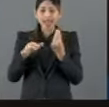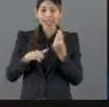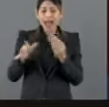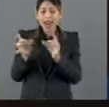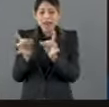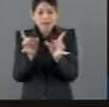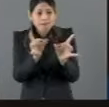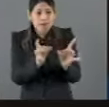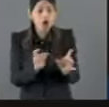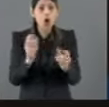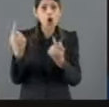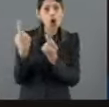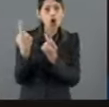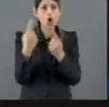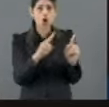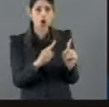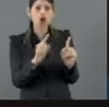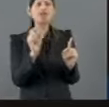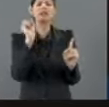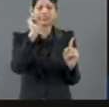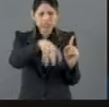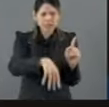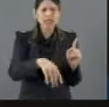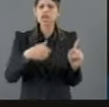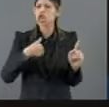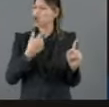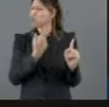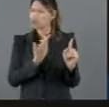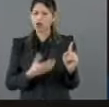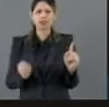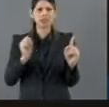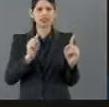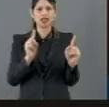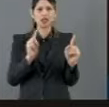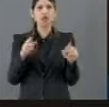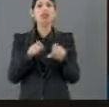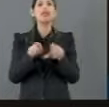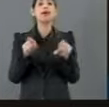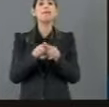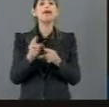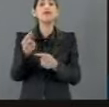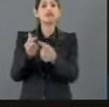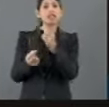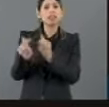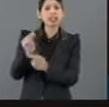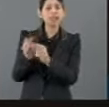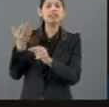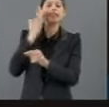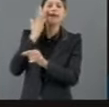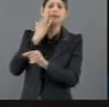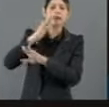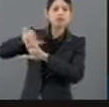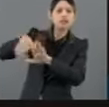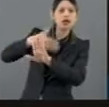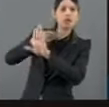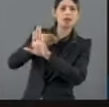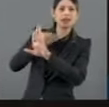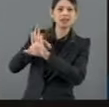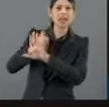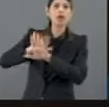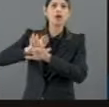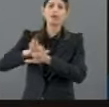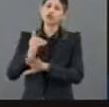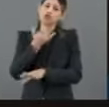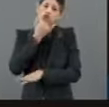comerciais, contra aspectos comerciais. Sim, eu sou. Financeiros que sabemos que está atrás por essa comercialização. Me desculpem,